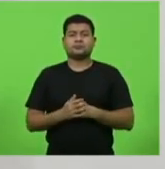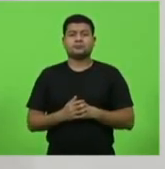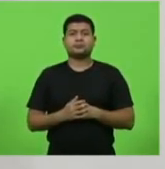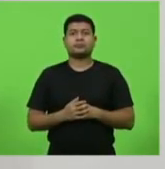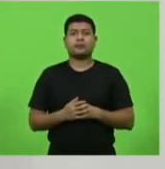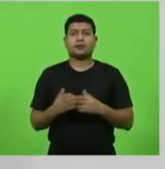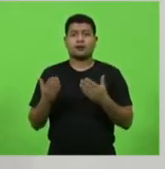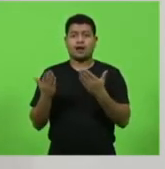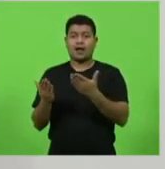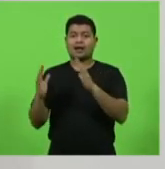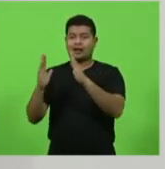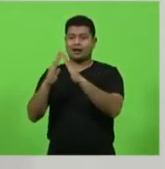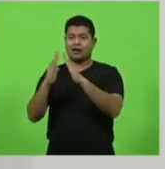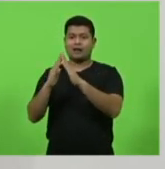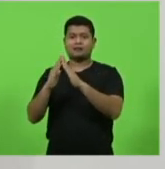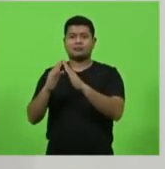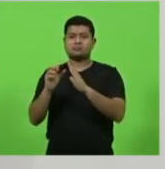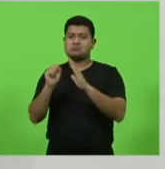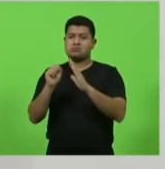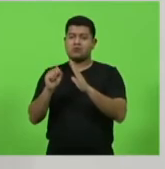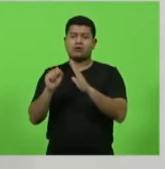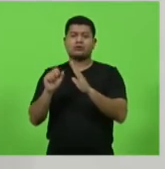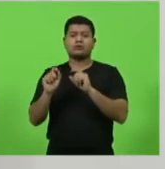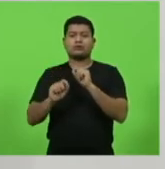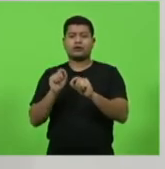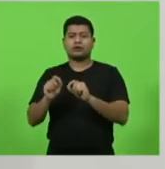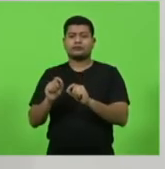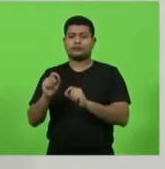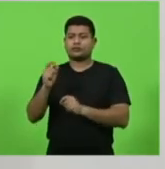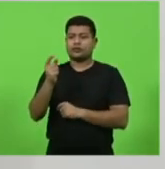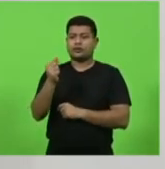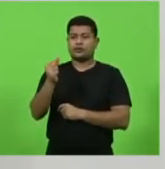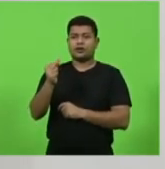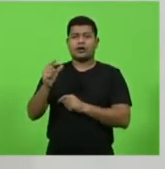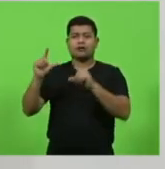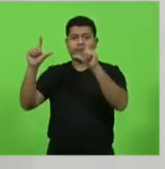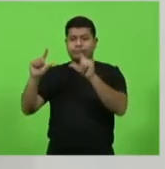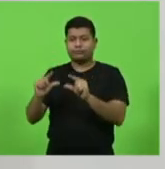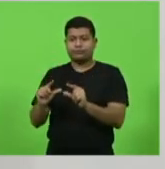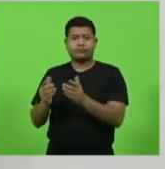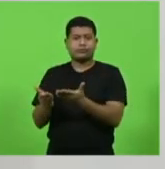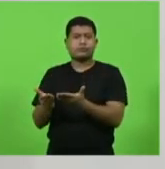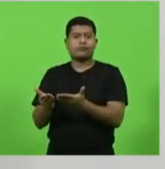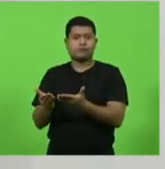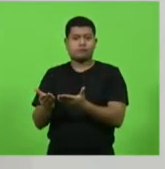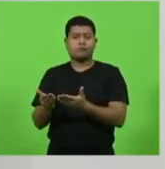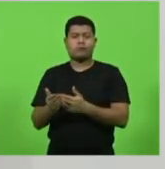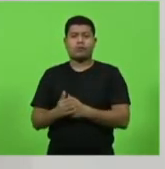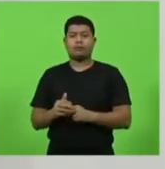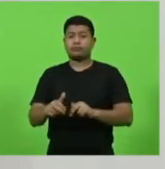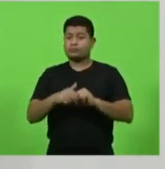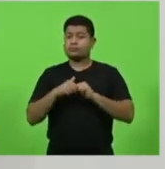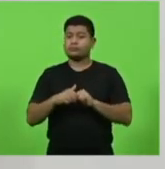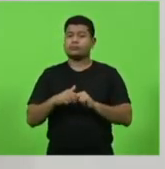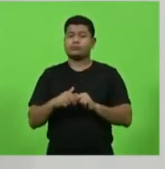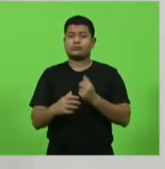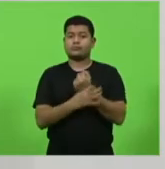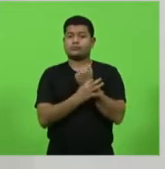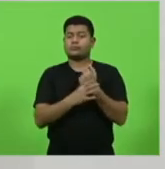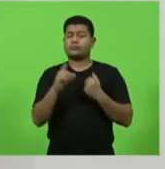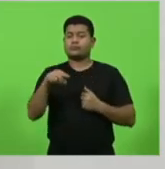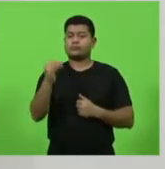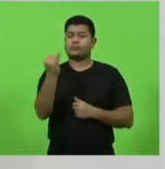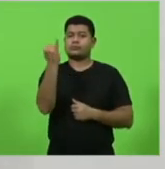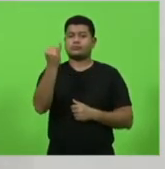esse imóvel tem um valor menor. Então, por isso, a segurança é importante. Fizemos